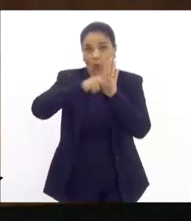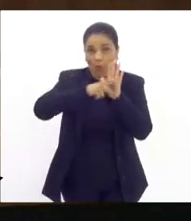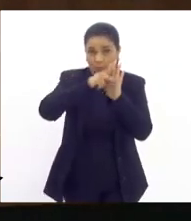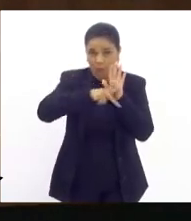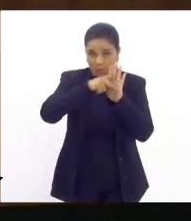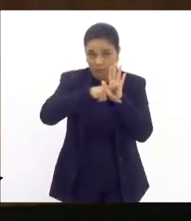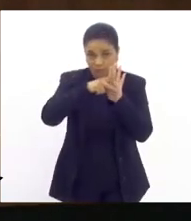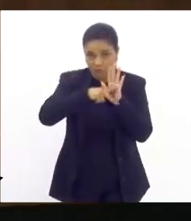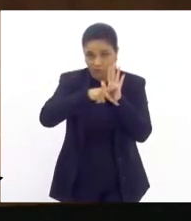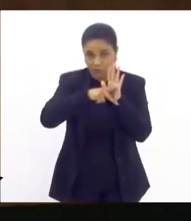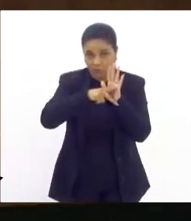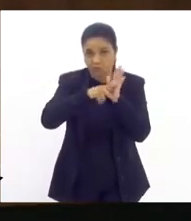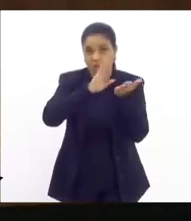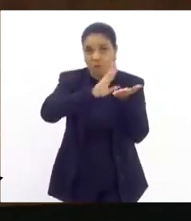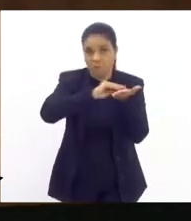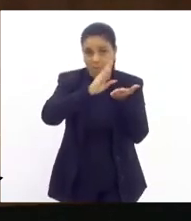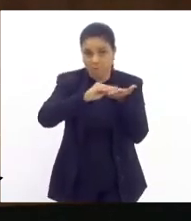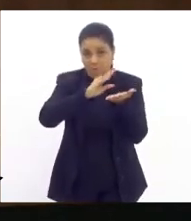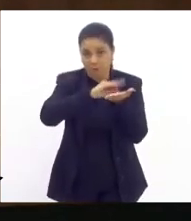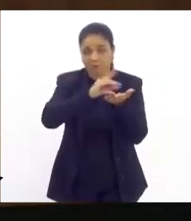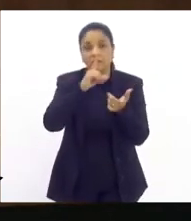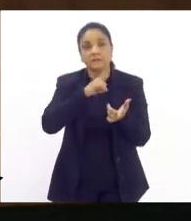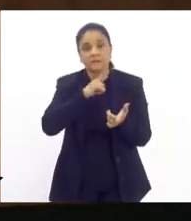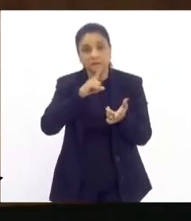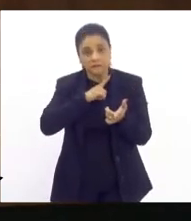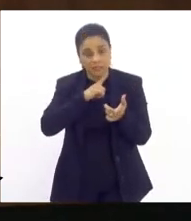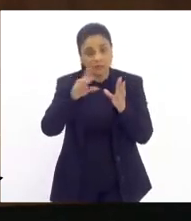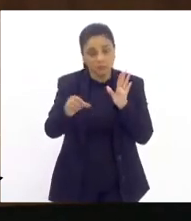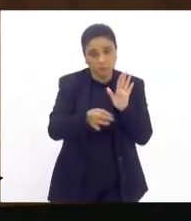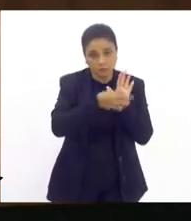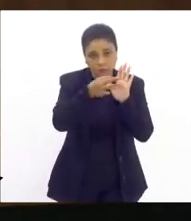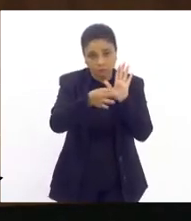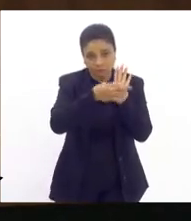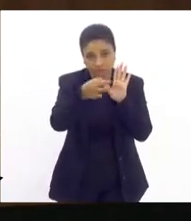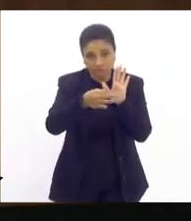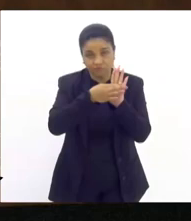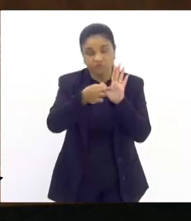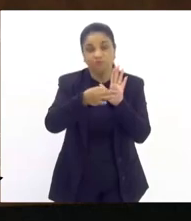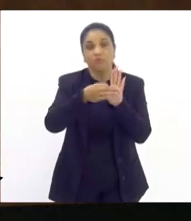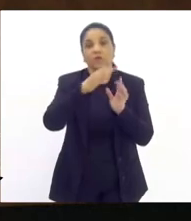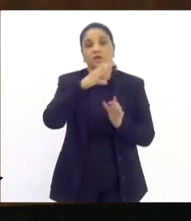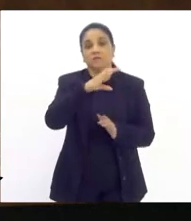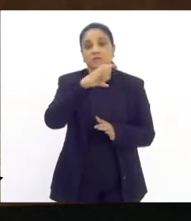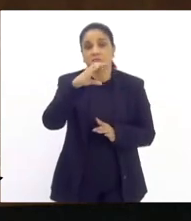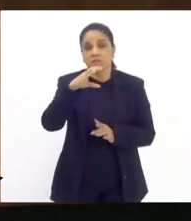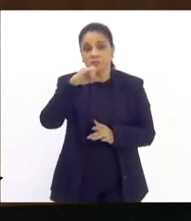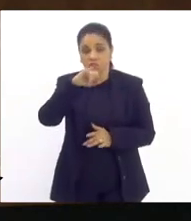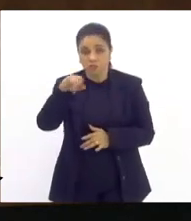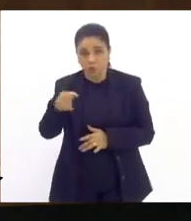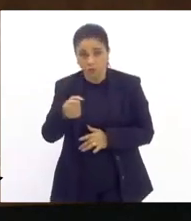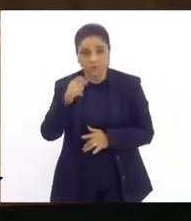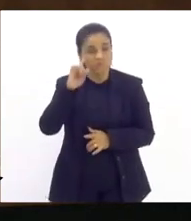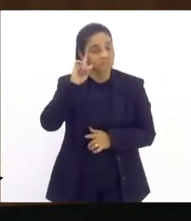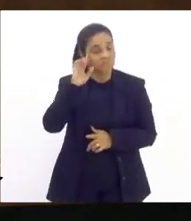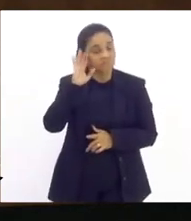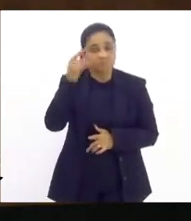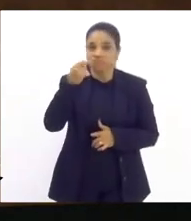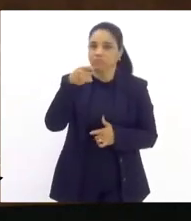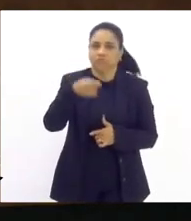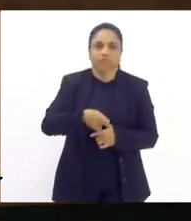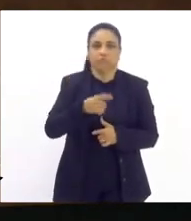porque há um recurso da da do parecer da ccj ainda sem decisão e a outra questão é que